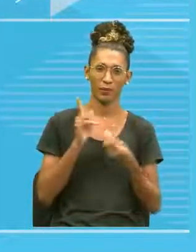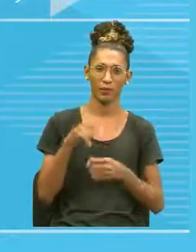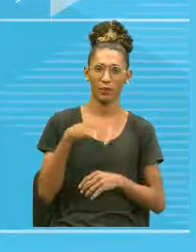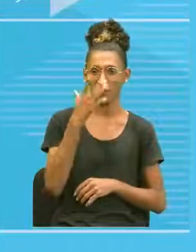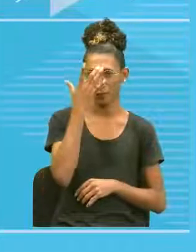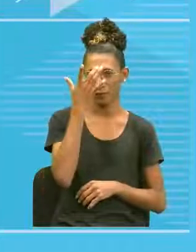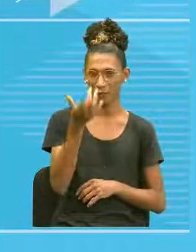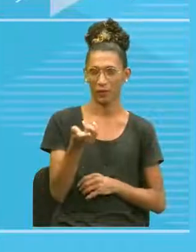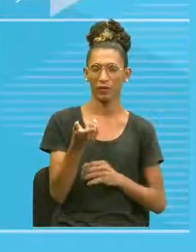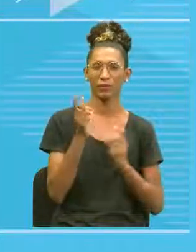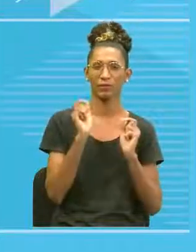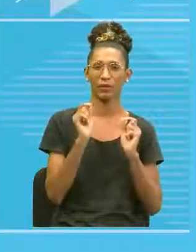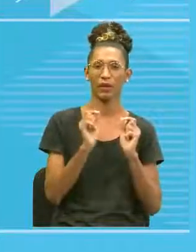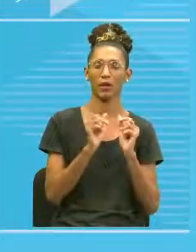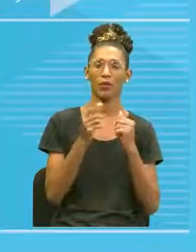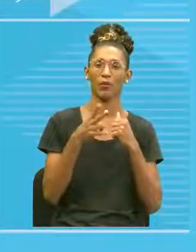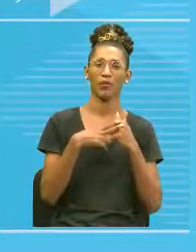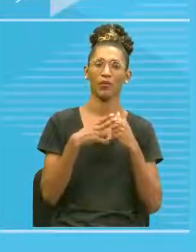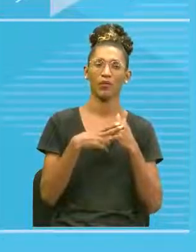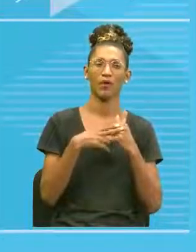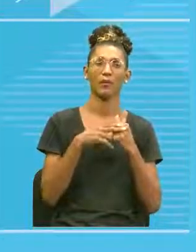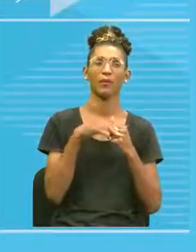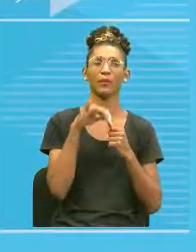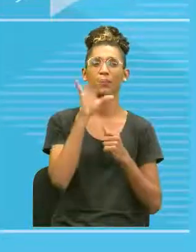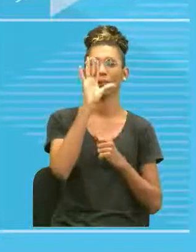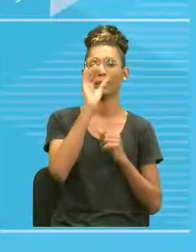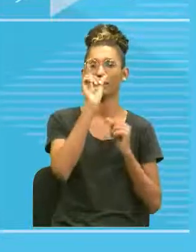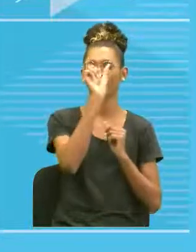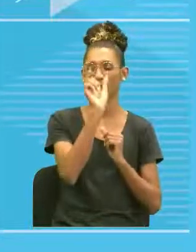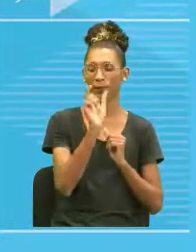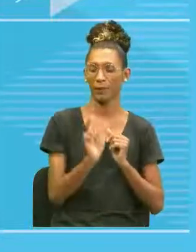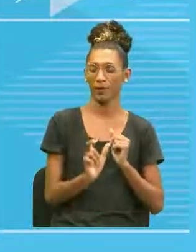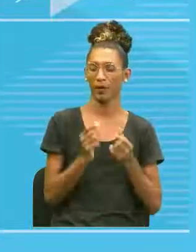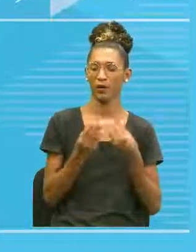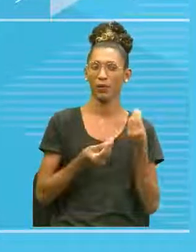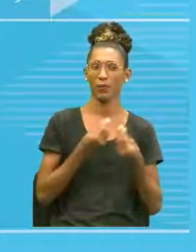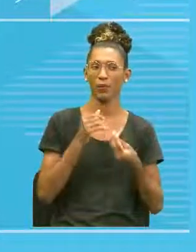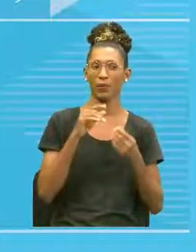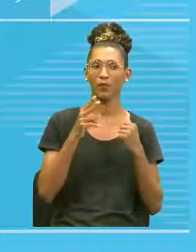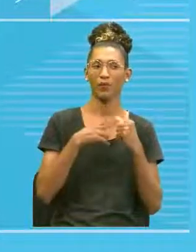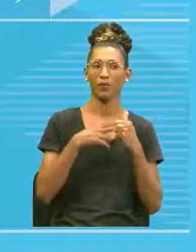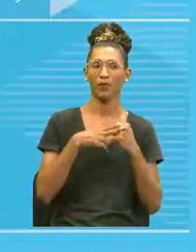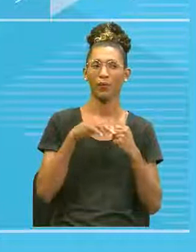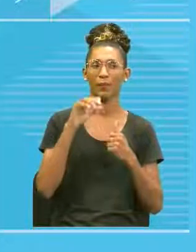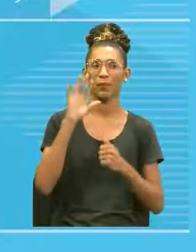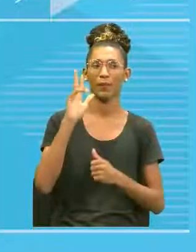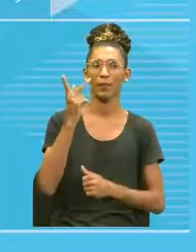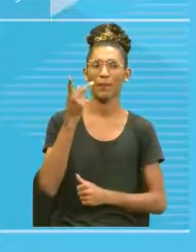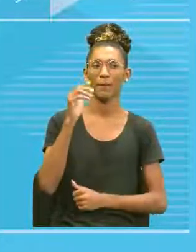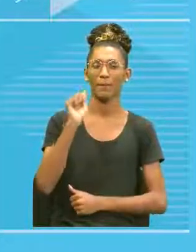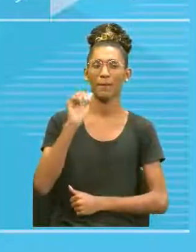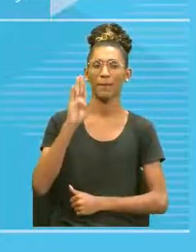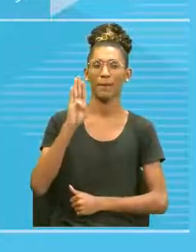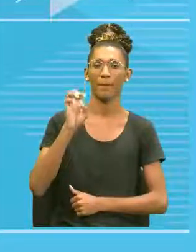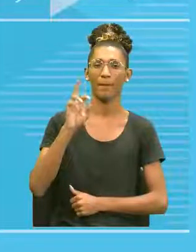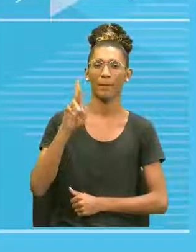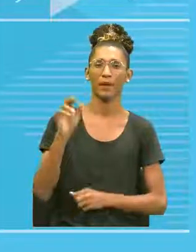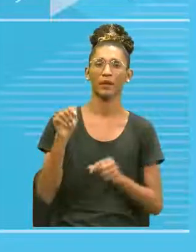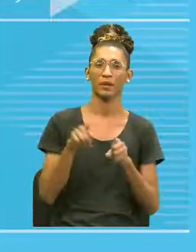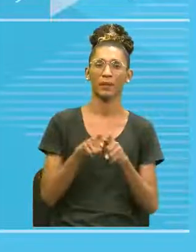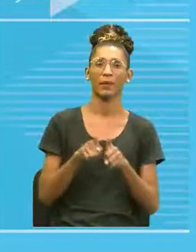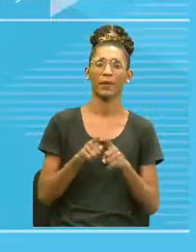conjugar o verbo haver lembrando você sempre terá que usar o verbo haver para conjugar qualquer